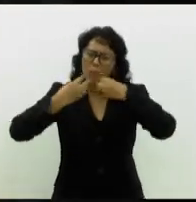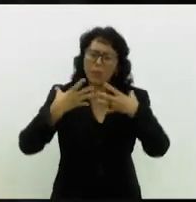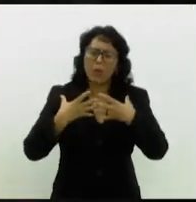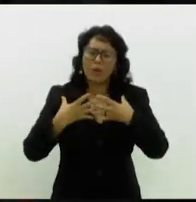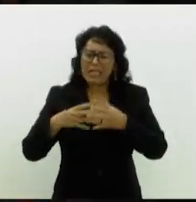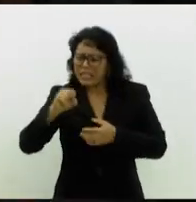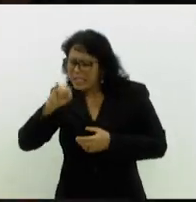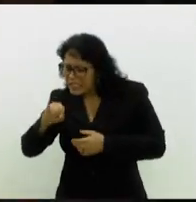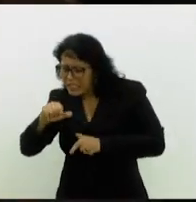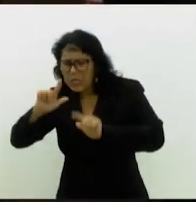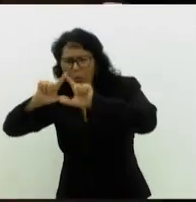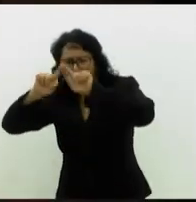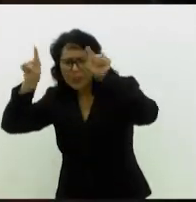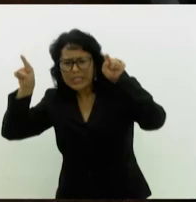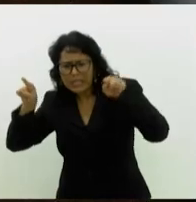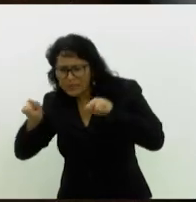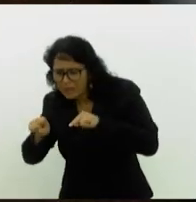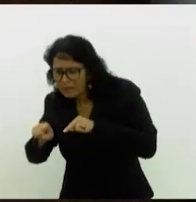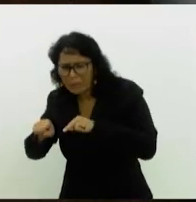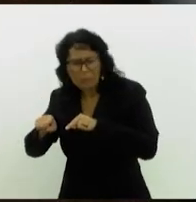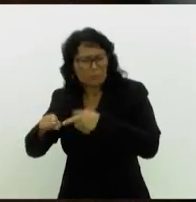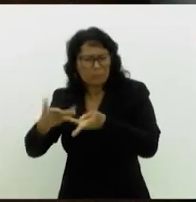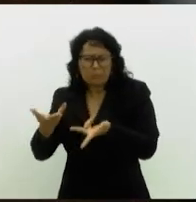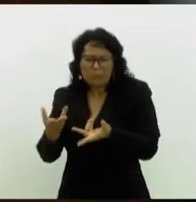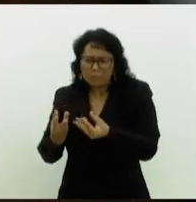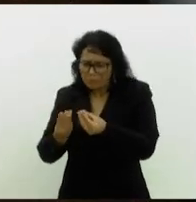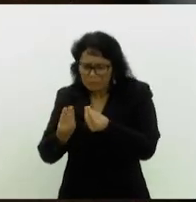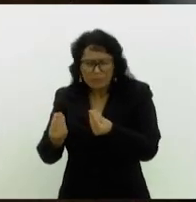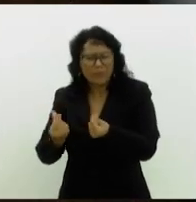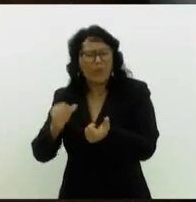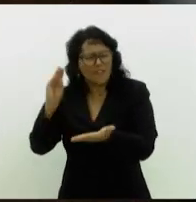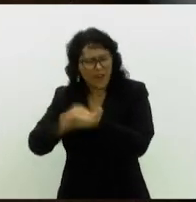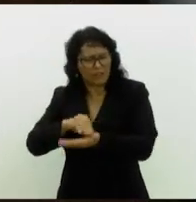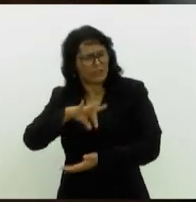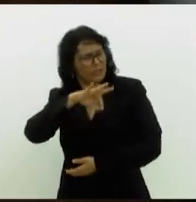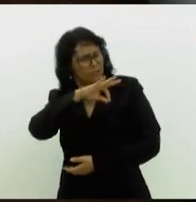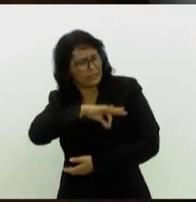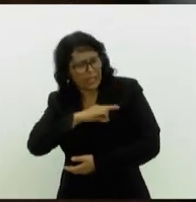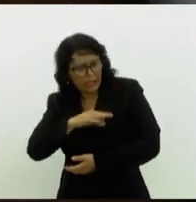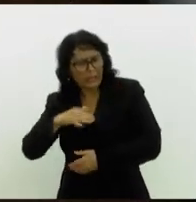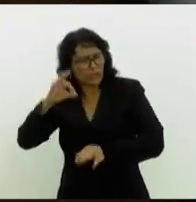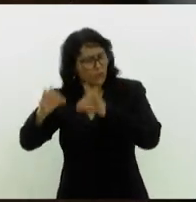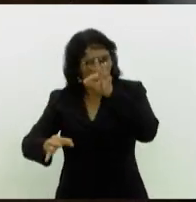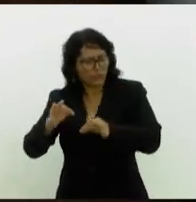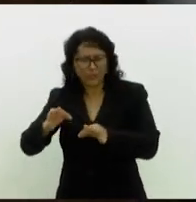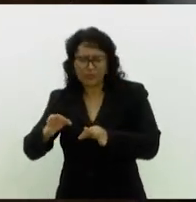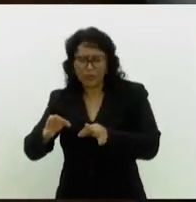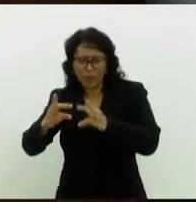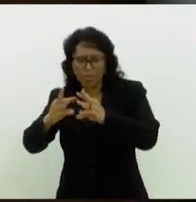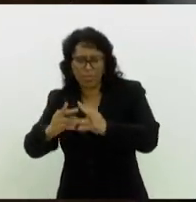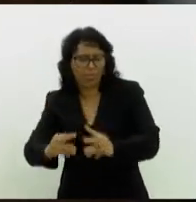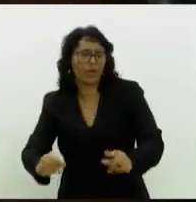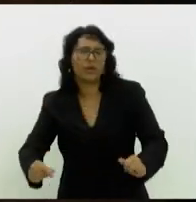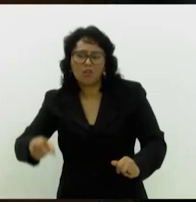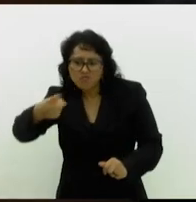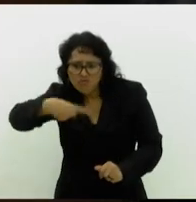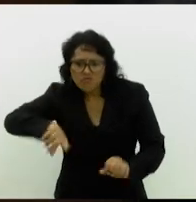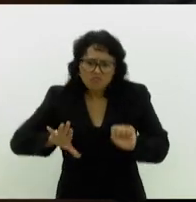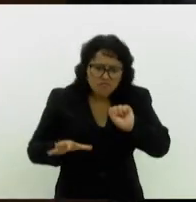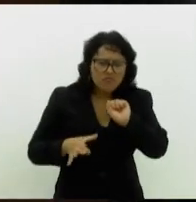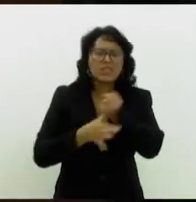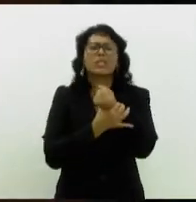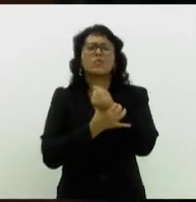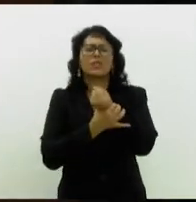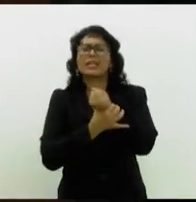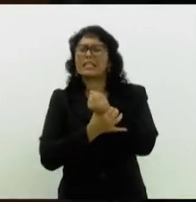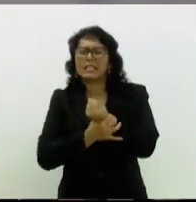servidor público é massacrado parabén a vocês que estão lutando pela educação pela saúde pela segurança de toda a